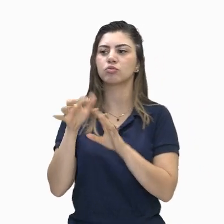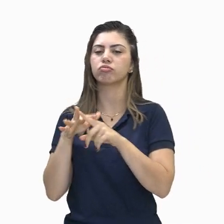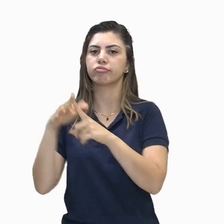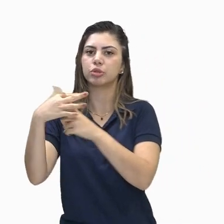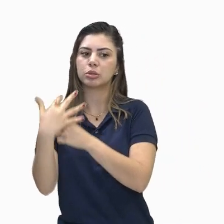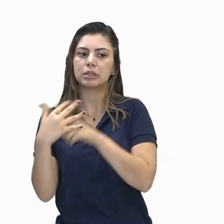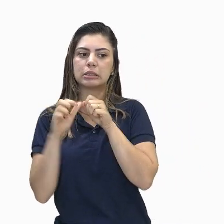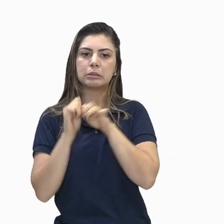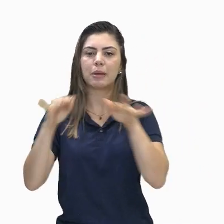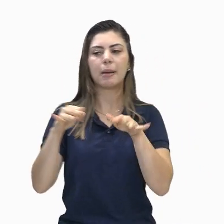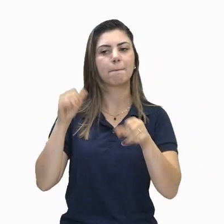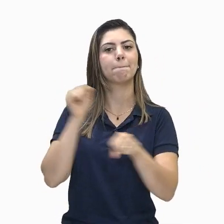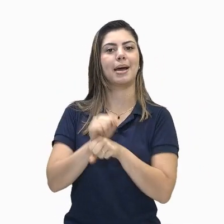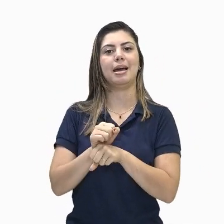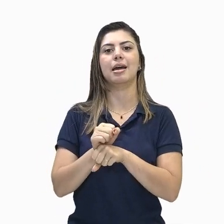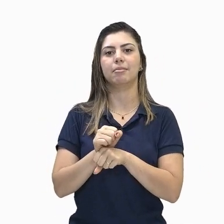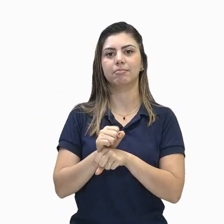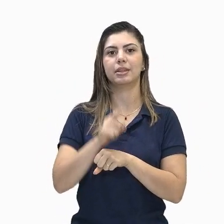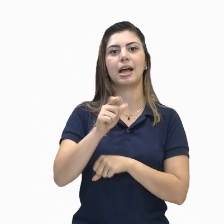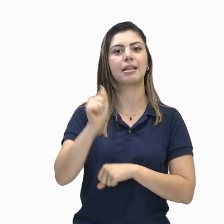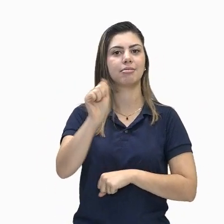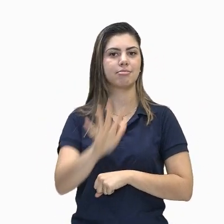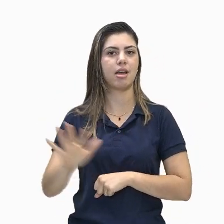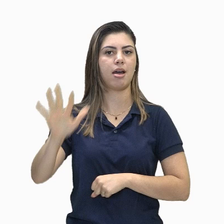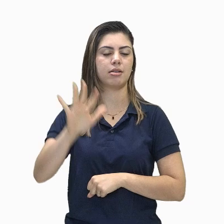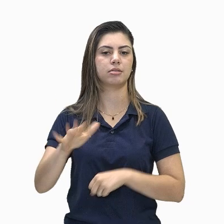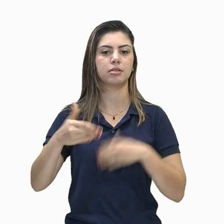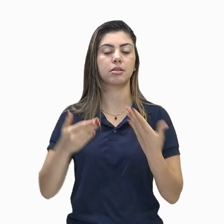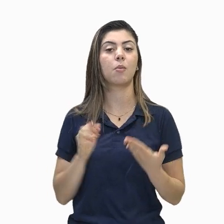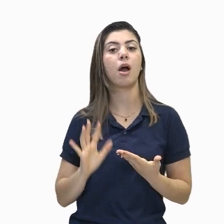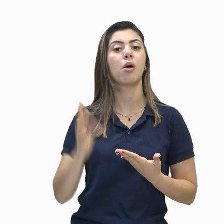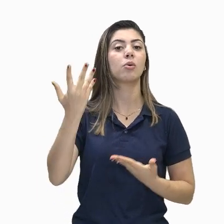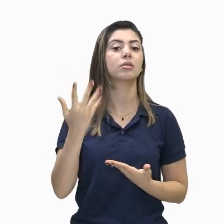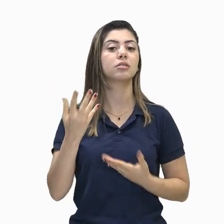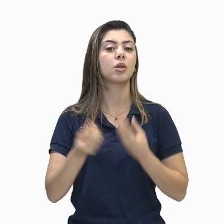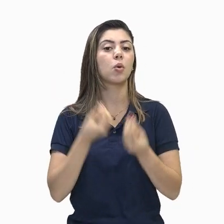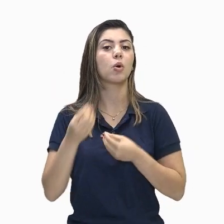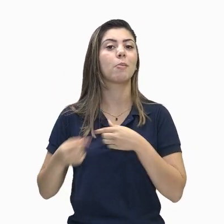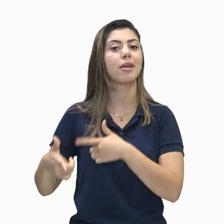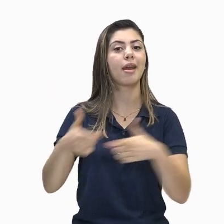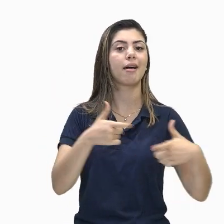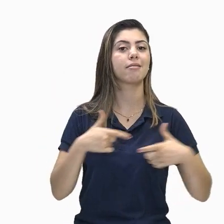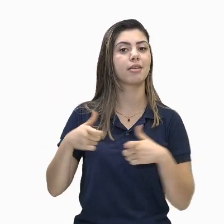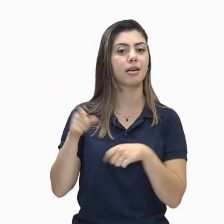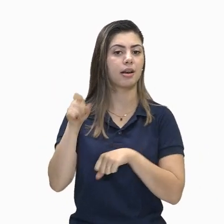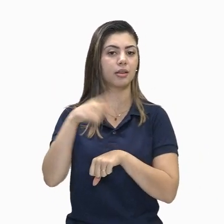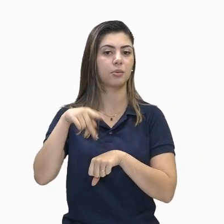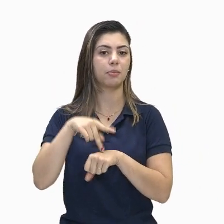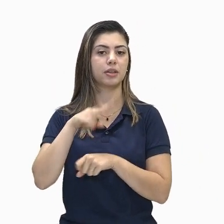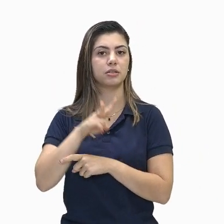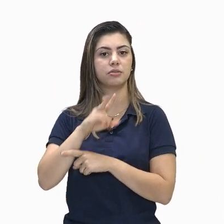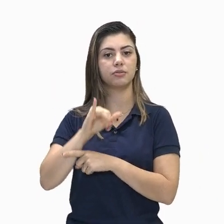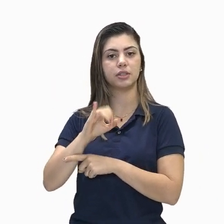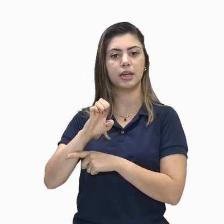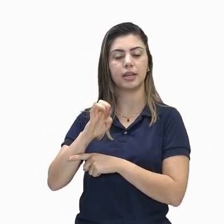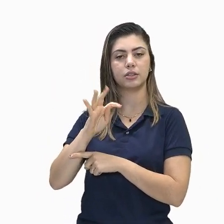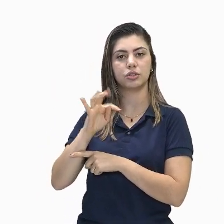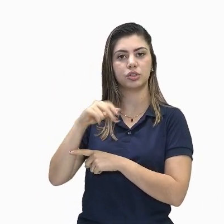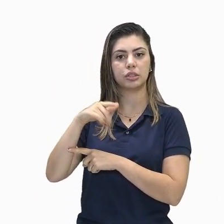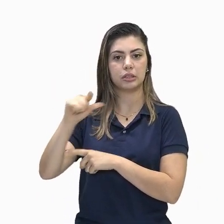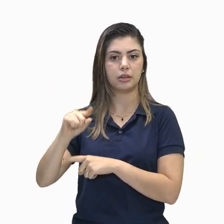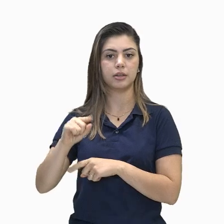do comunismo na Ásia. Então, o que ocorreu ali durante a Guerra do Vietnã? Ficou acertado que haveria